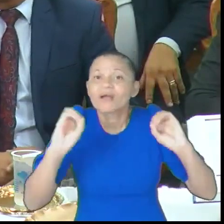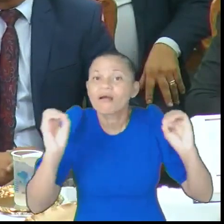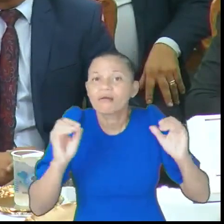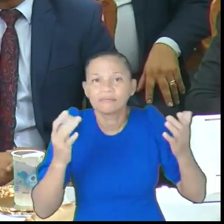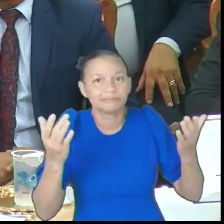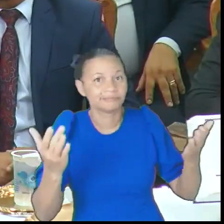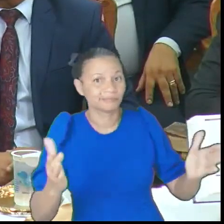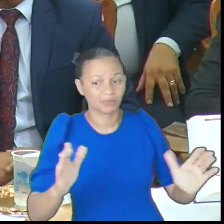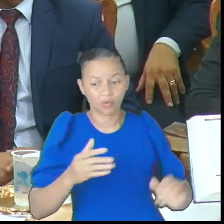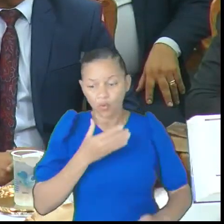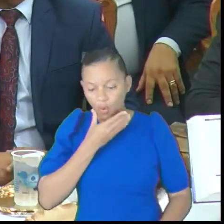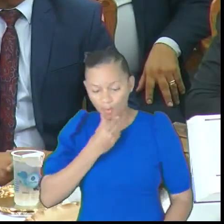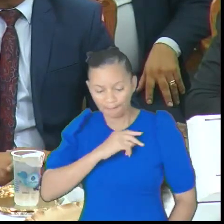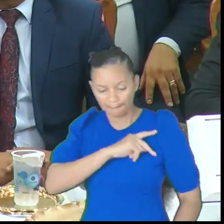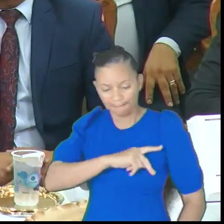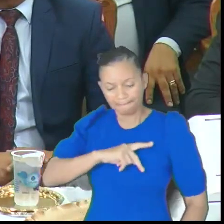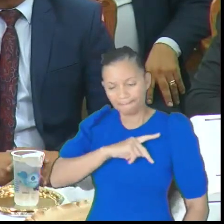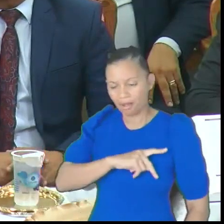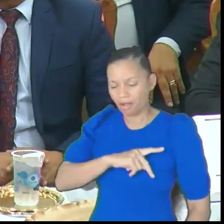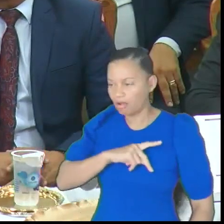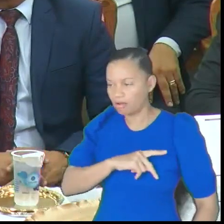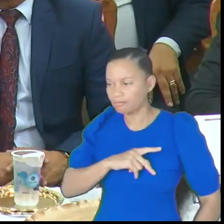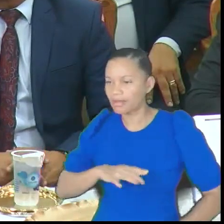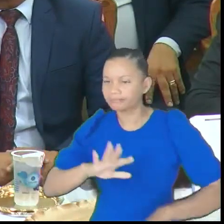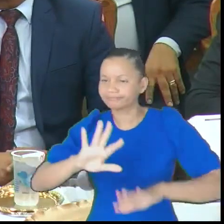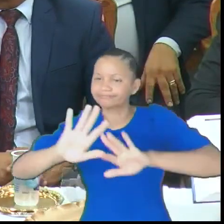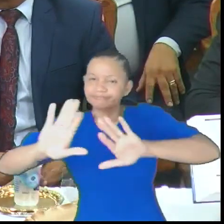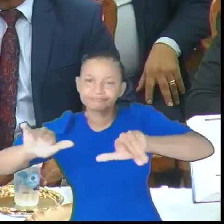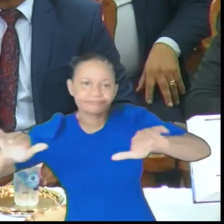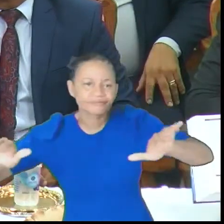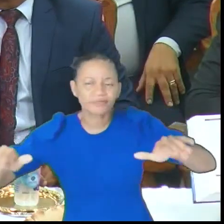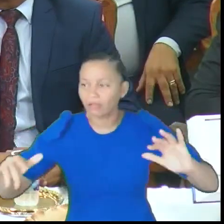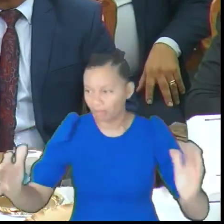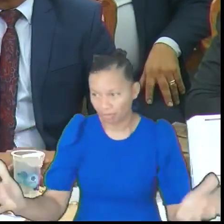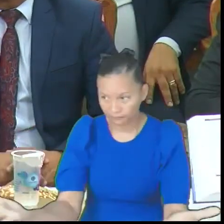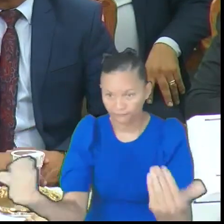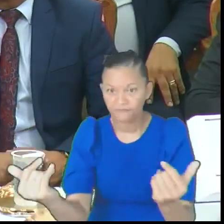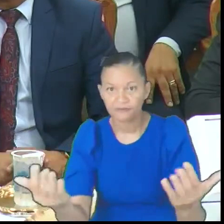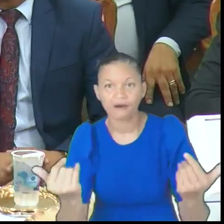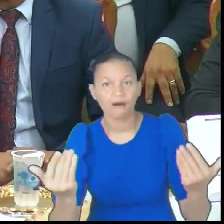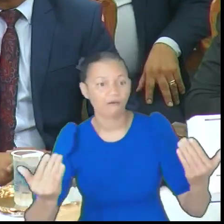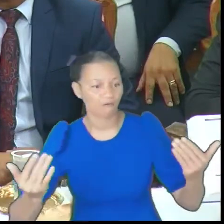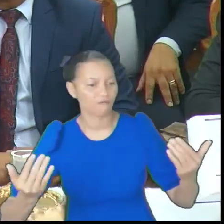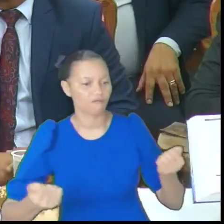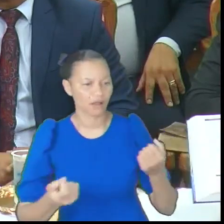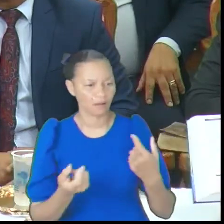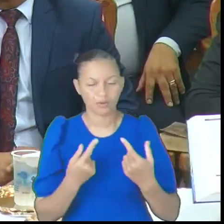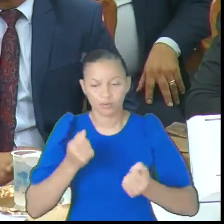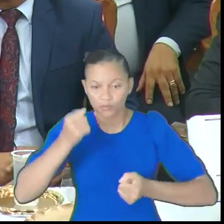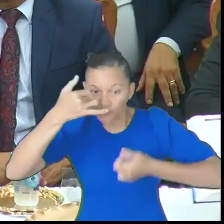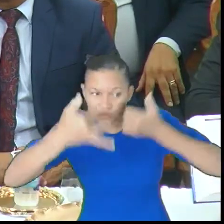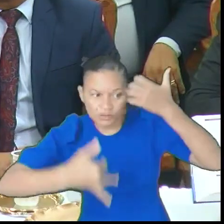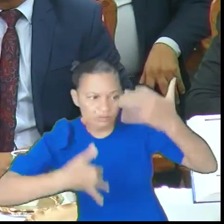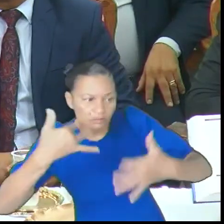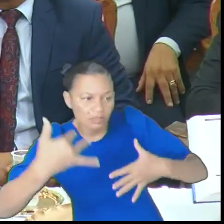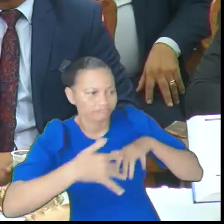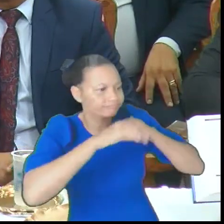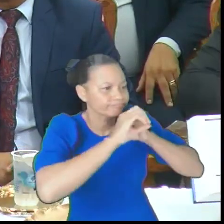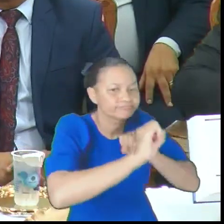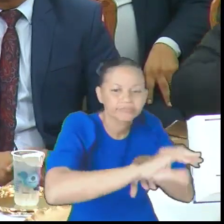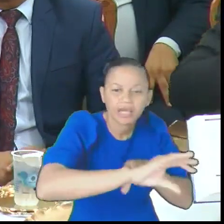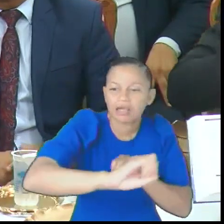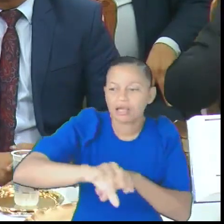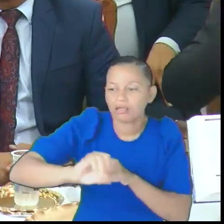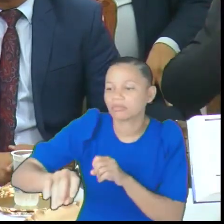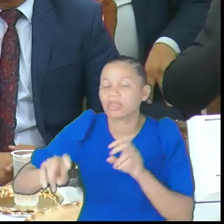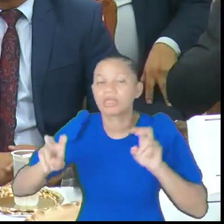o apóstolo Paulo chama-os para dialogar e para ensinar-lhes a